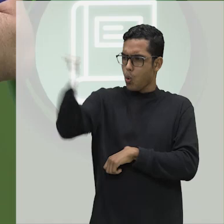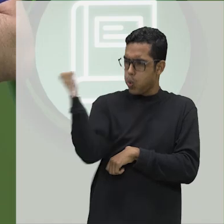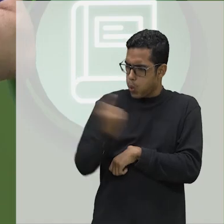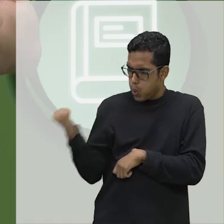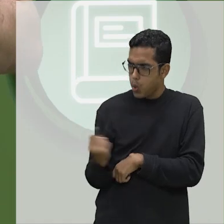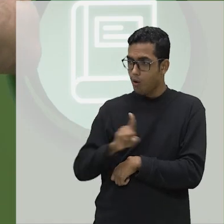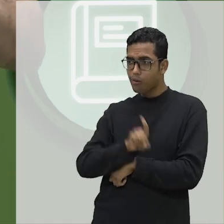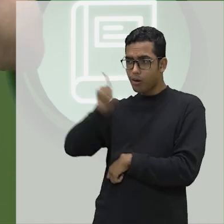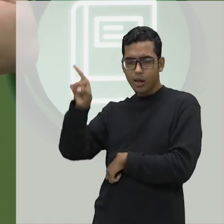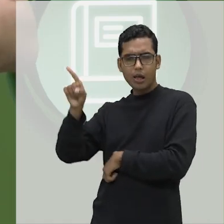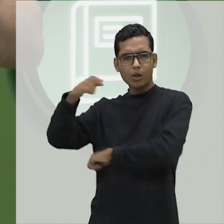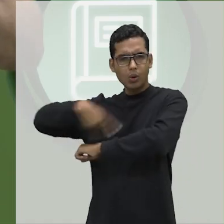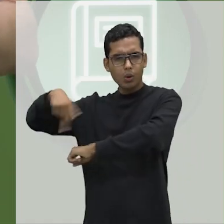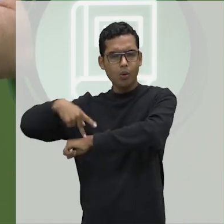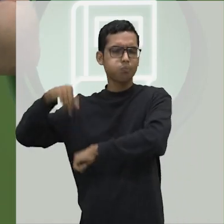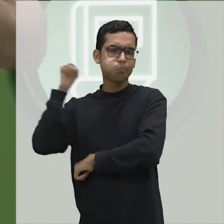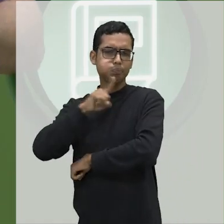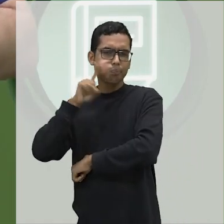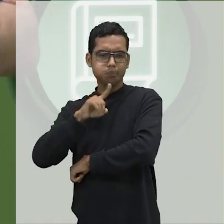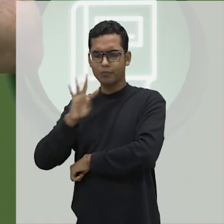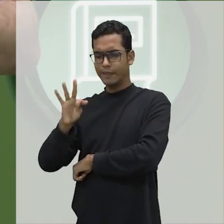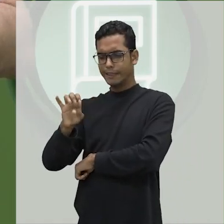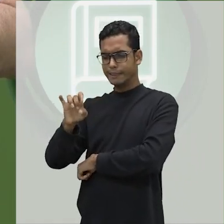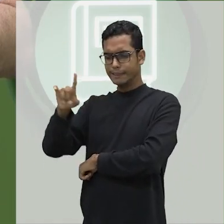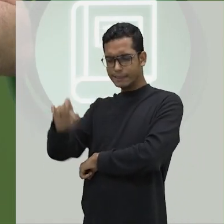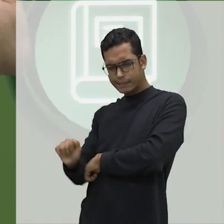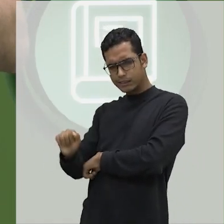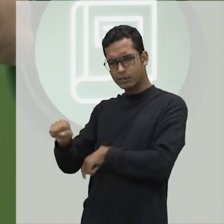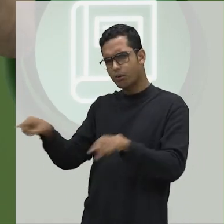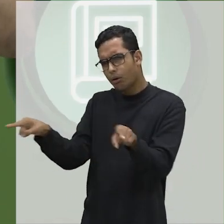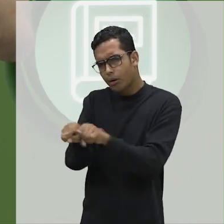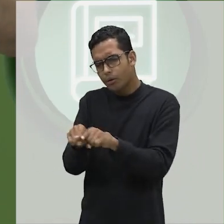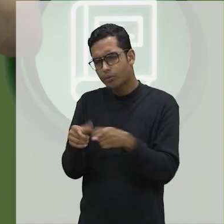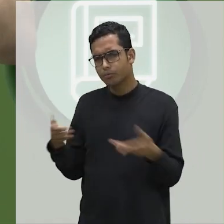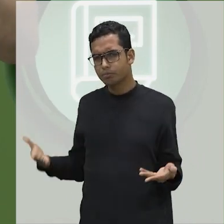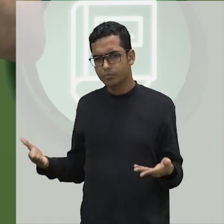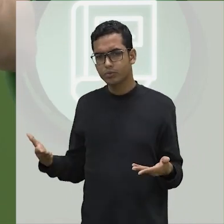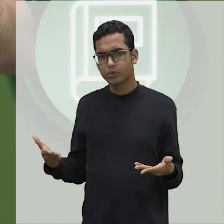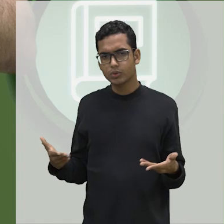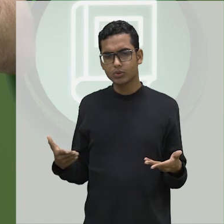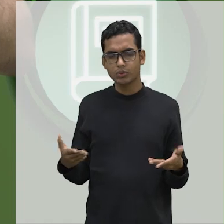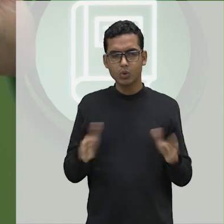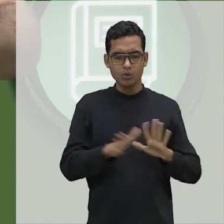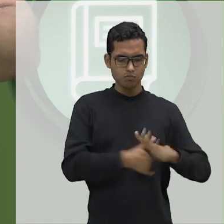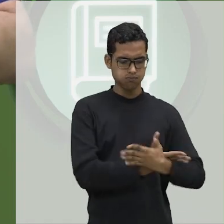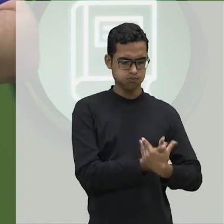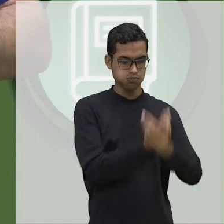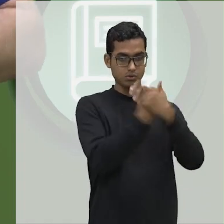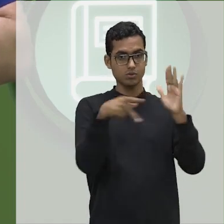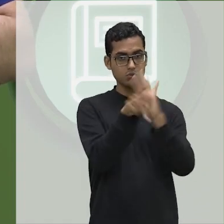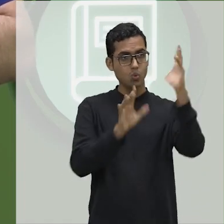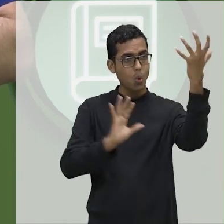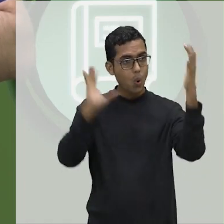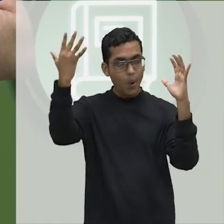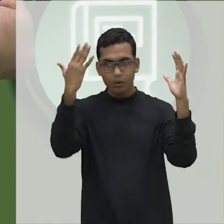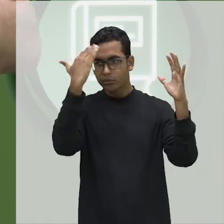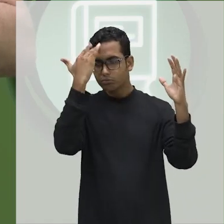era a pergunta, ou seja, dadas as condições iniciais, a gente não conseguia prever o que iria acontecer a partir